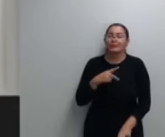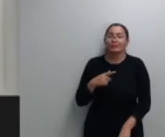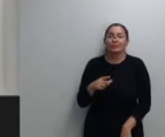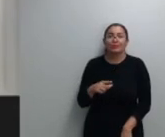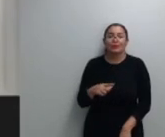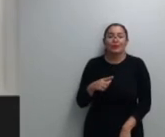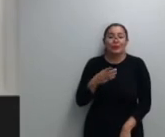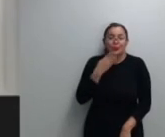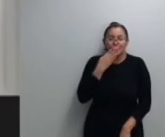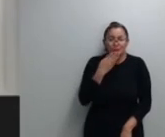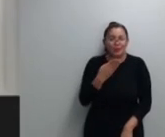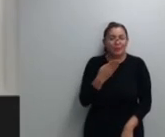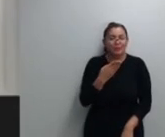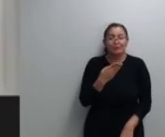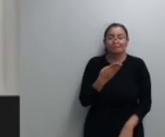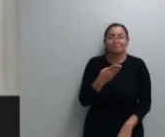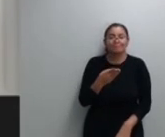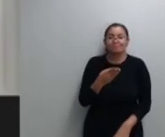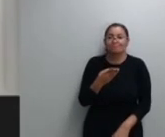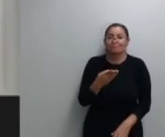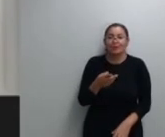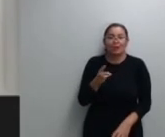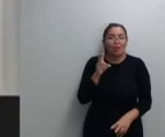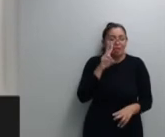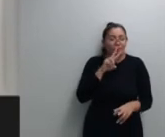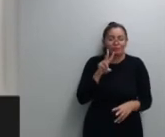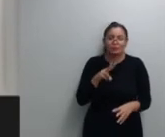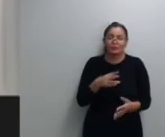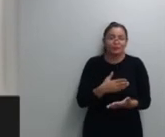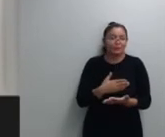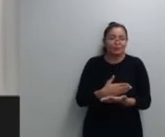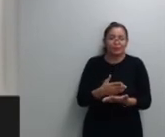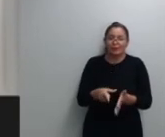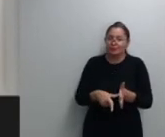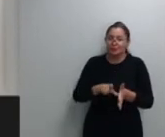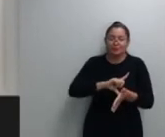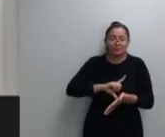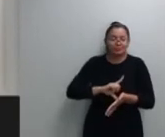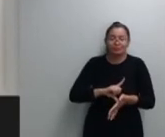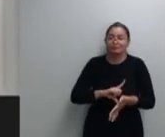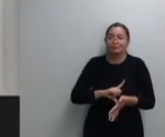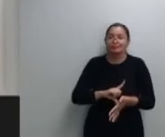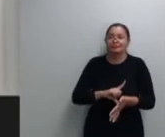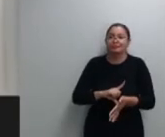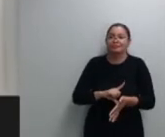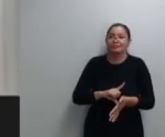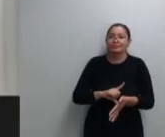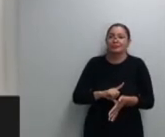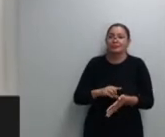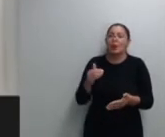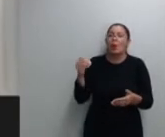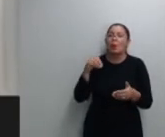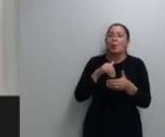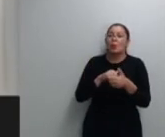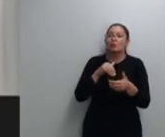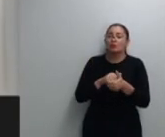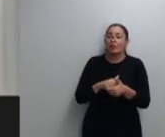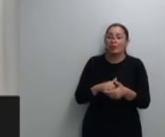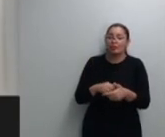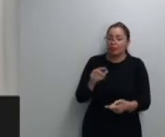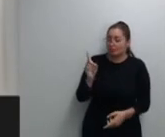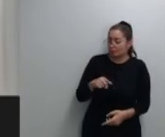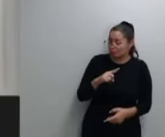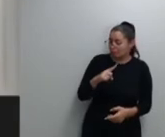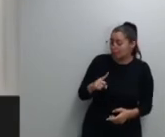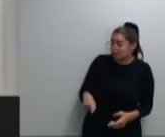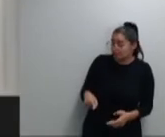a vista antecipada, senhor presidente. Pois não, ministro Regina. Então, após o voto do relator negando provimento ao recurso